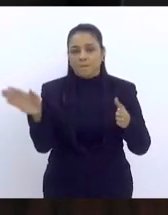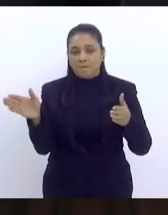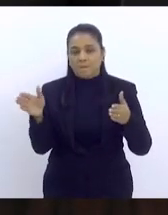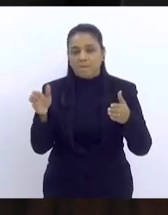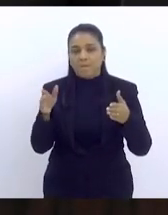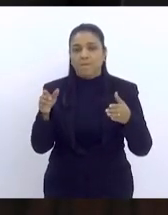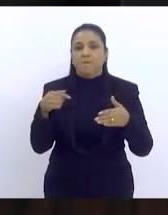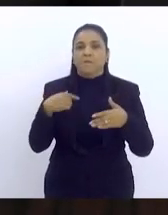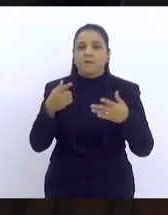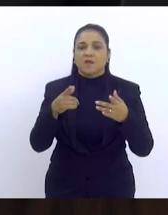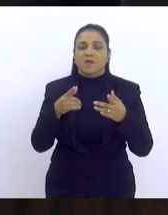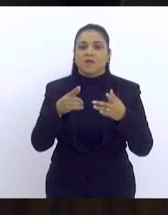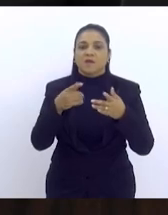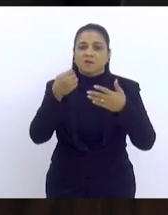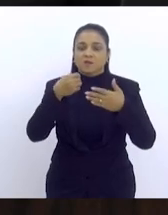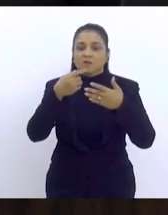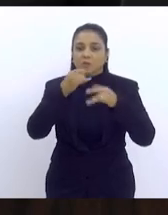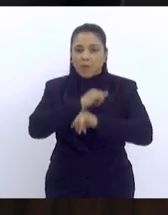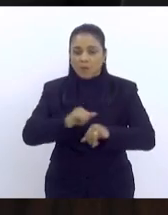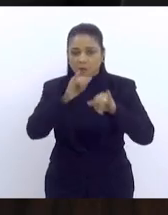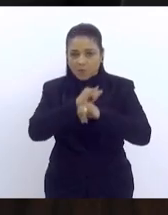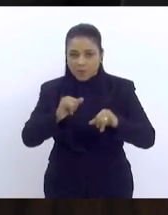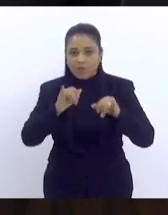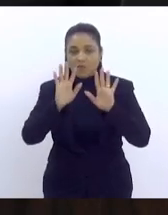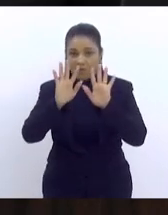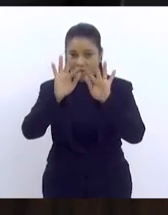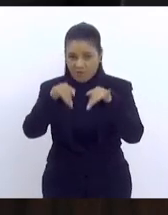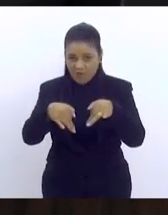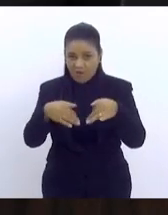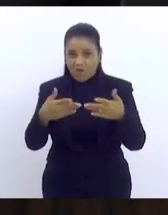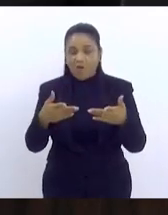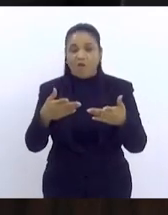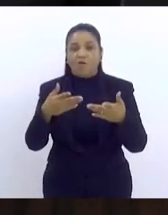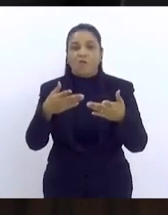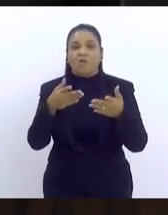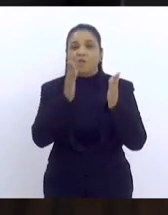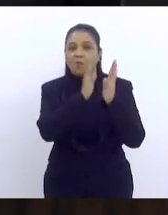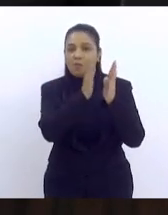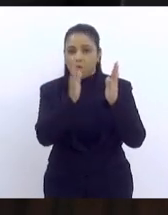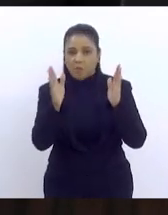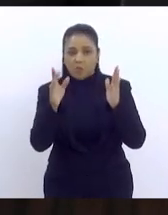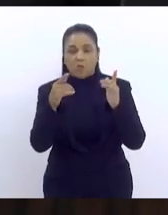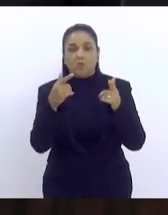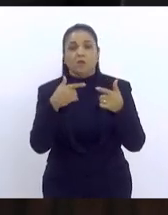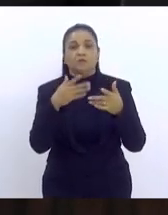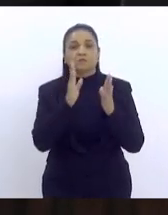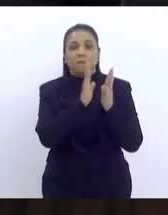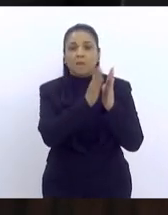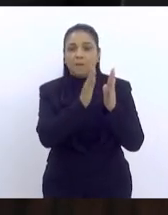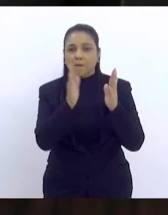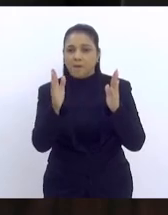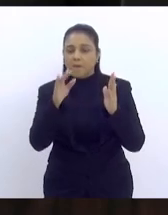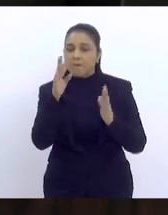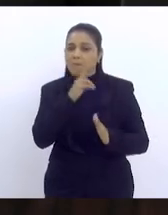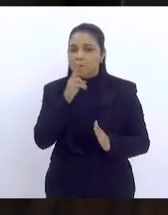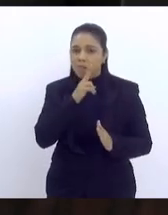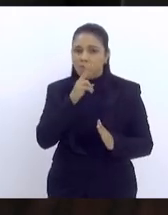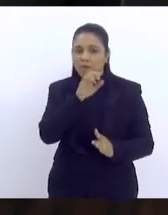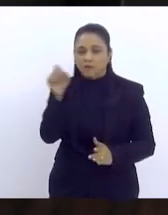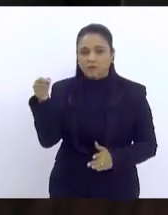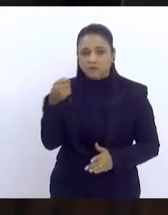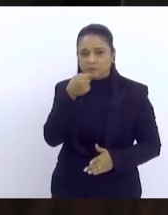final e nada vendo mais a tratar na hora do dia antes porém concedeu pela ordem breve ao